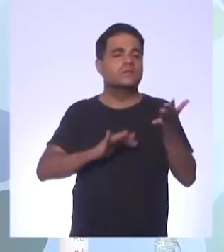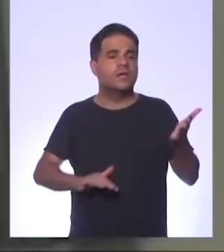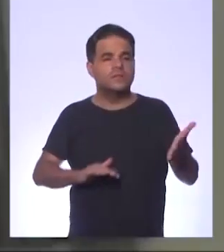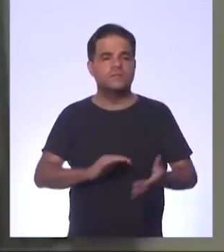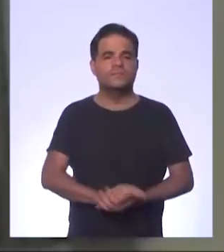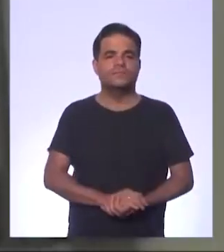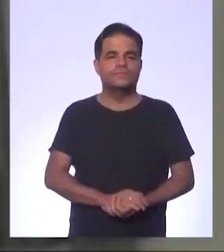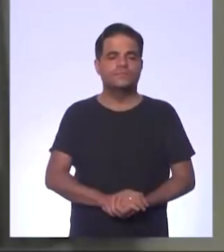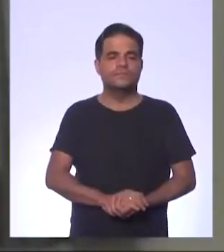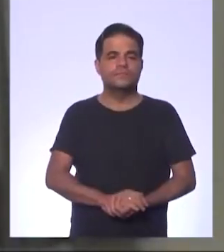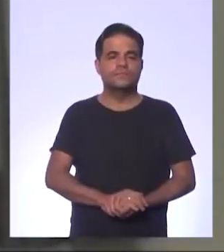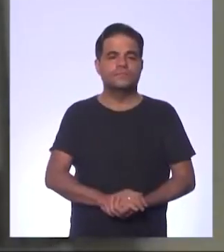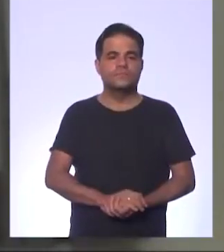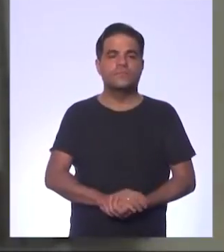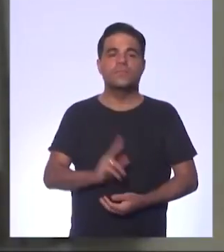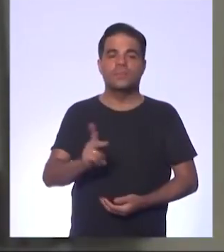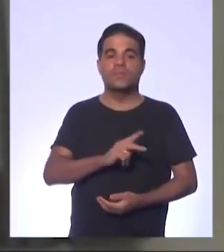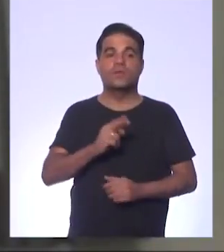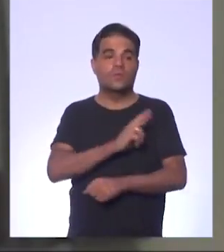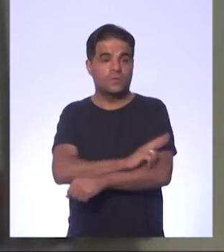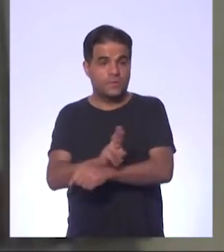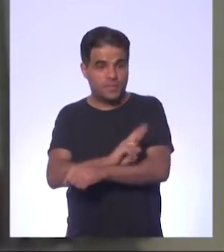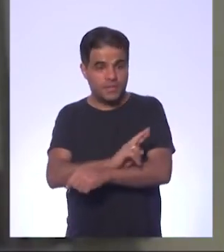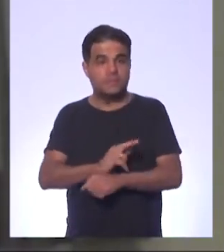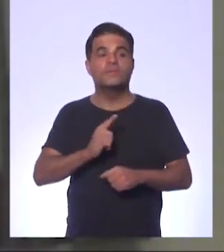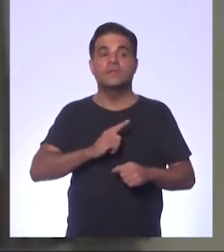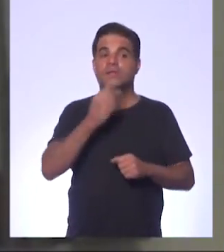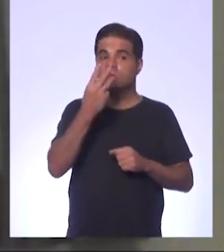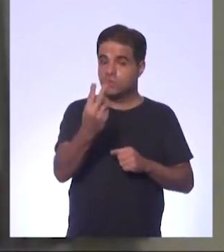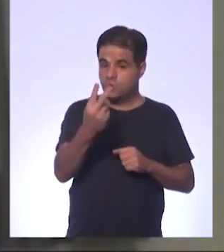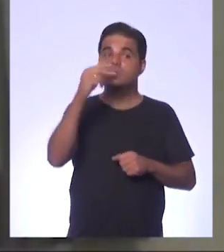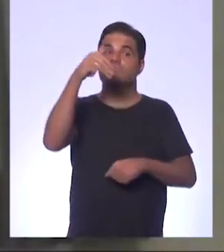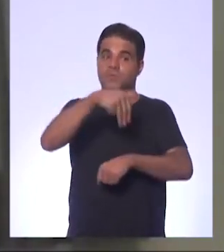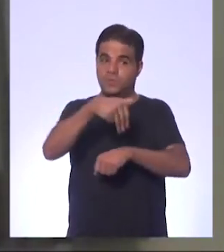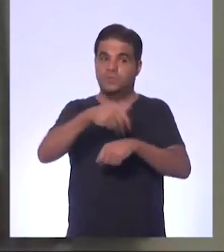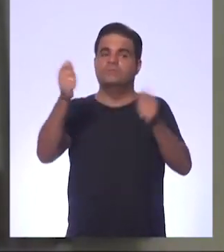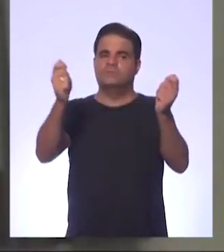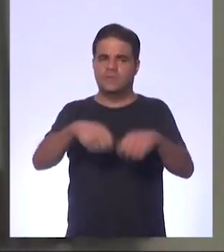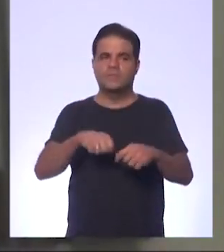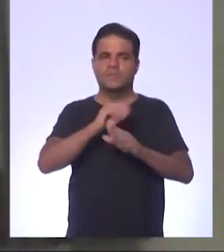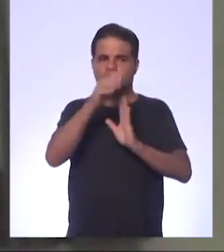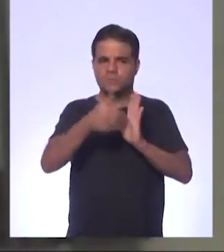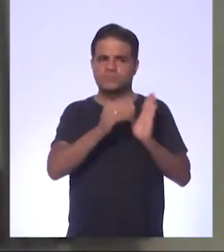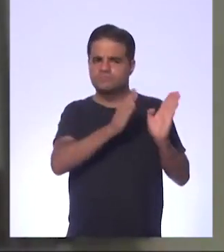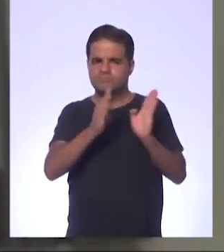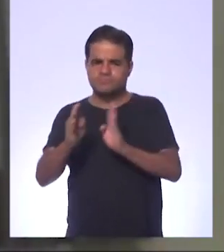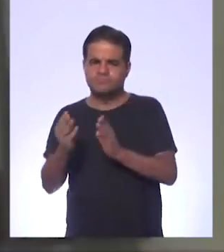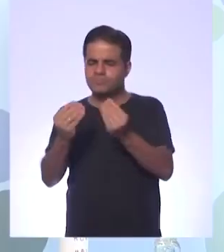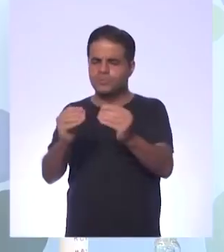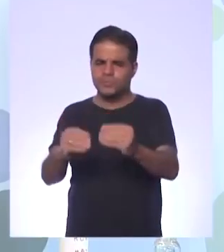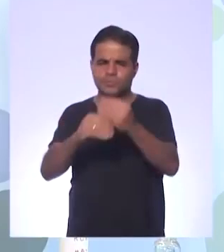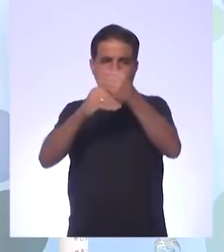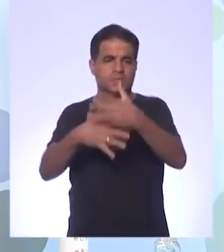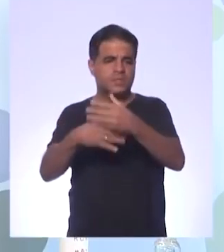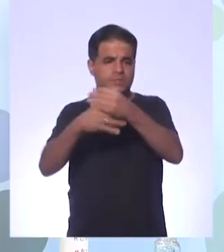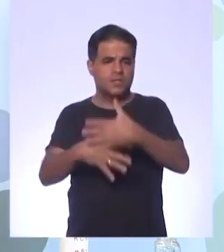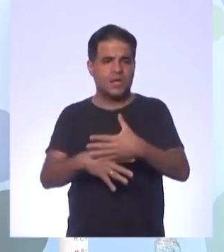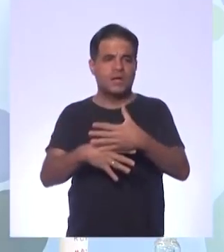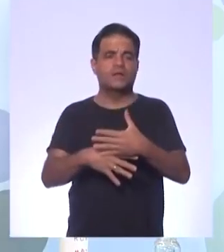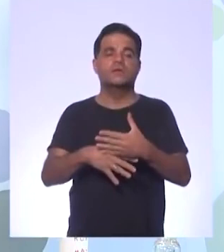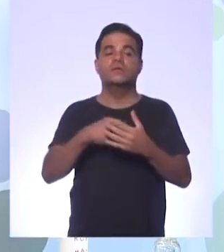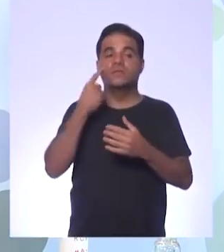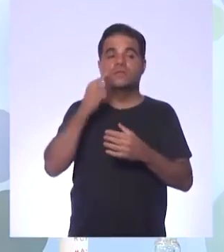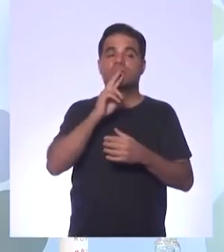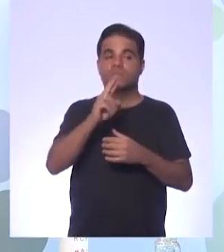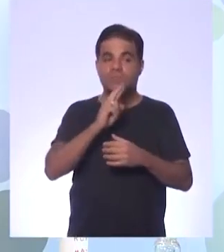atividade? Professora Roberta, nossos alunos terão 2 minutos para colocar tudo lá no chat. Ok, então coloca para mim quanto que dá